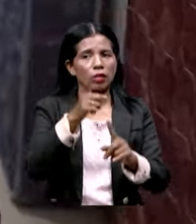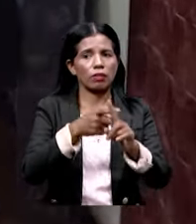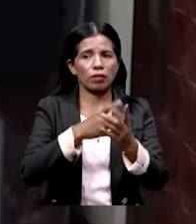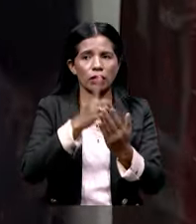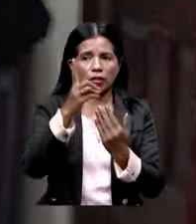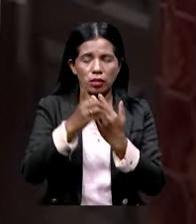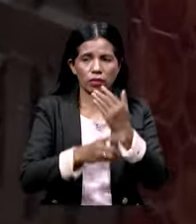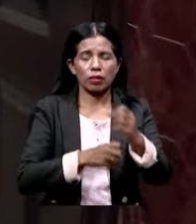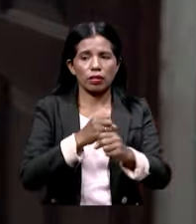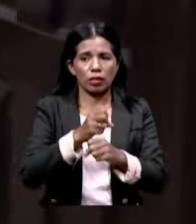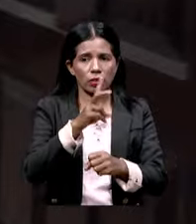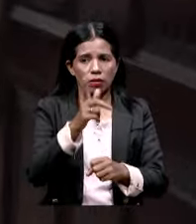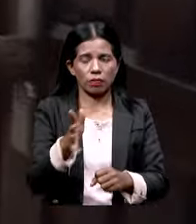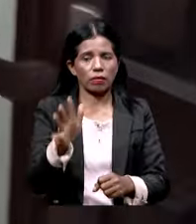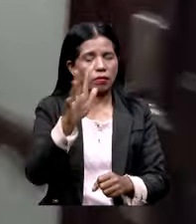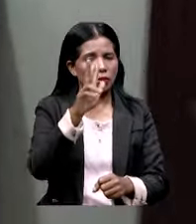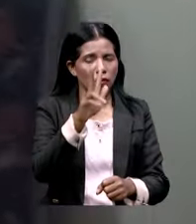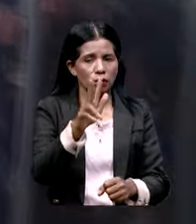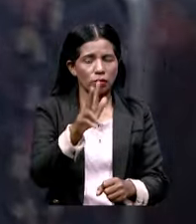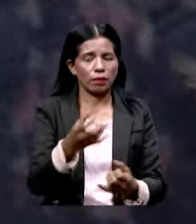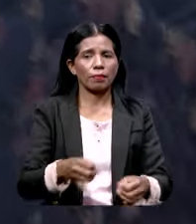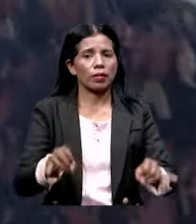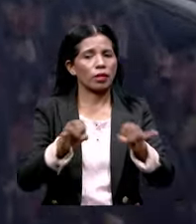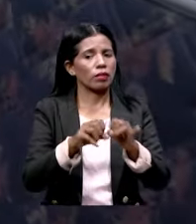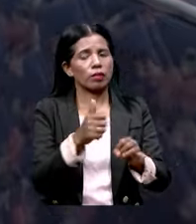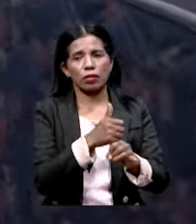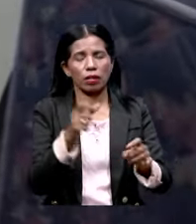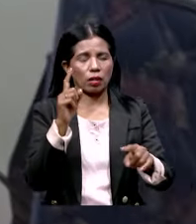roron resintolu, no nexo de janeiro tu agora, Instituto Balung, la